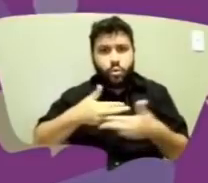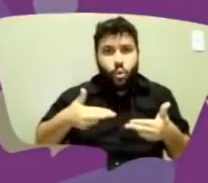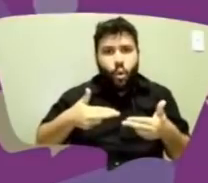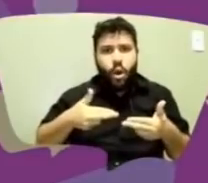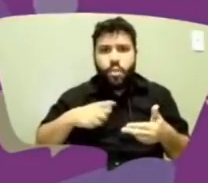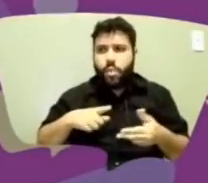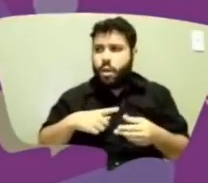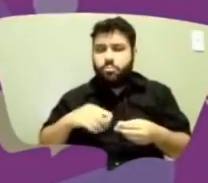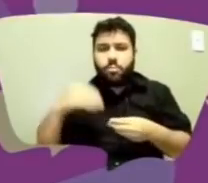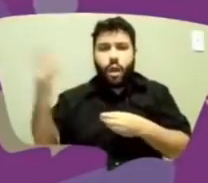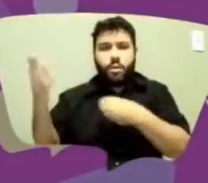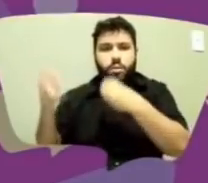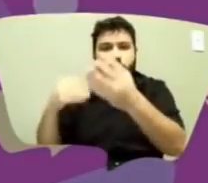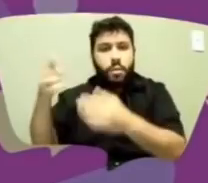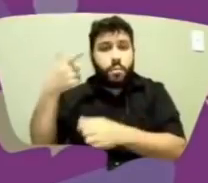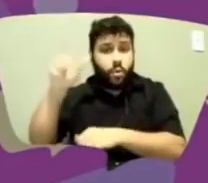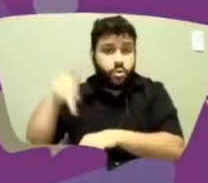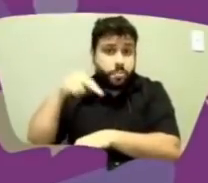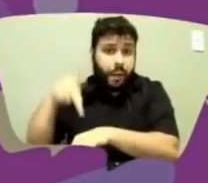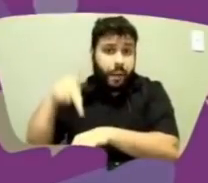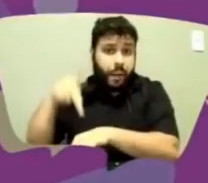Jato.